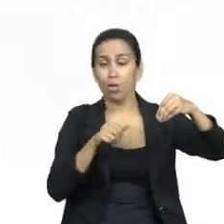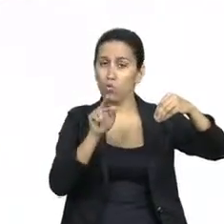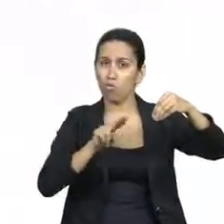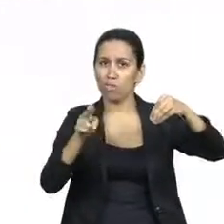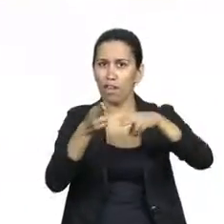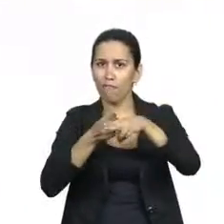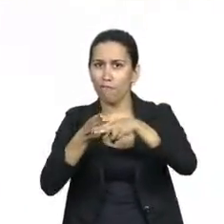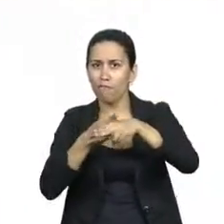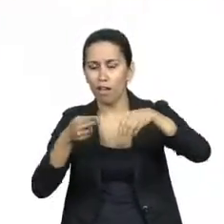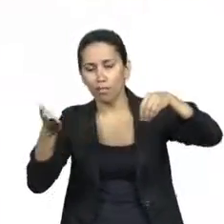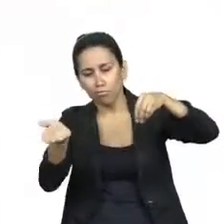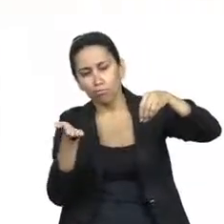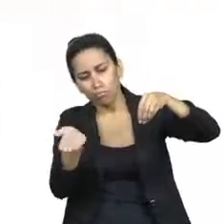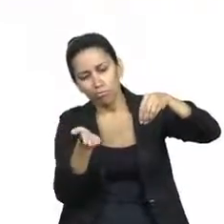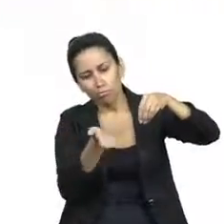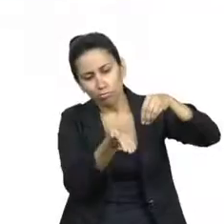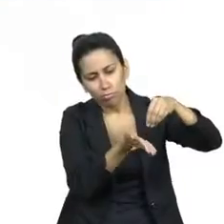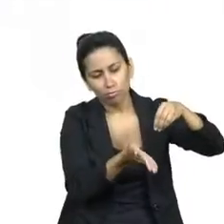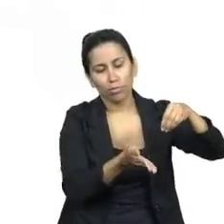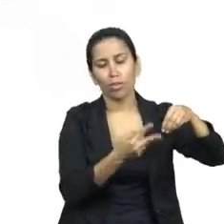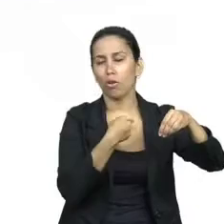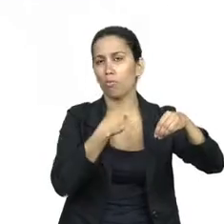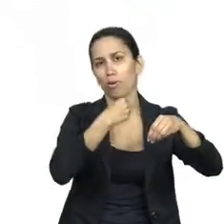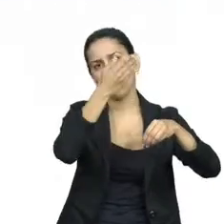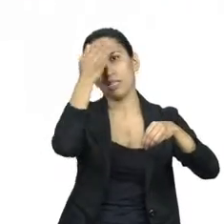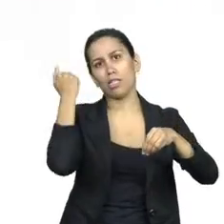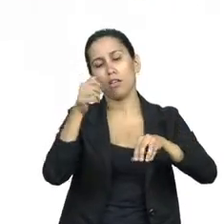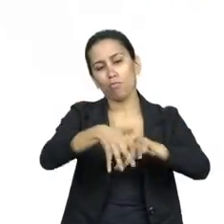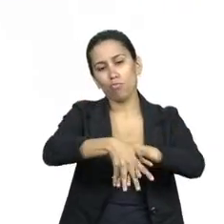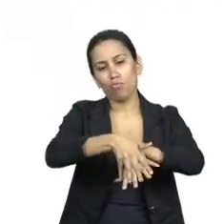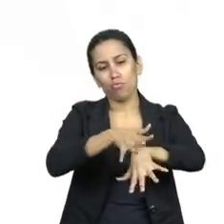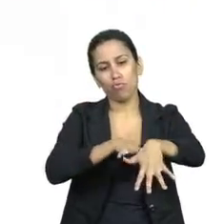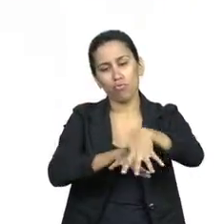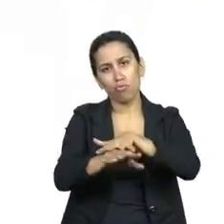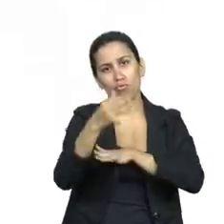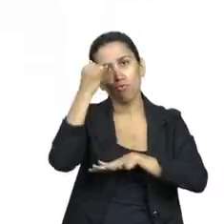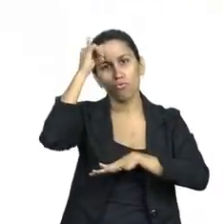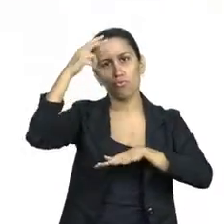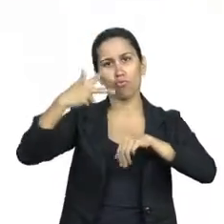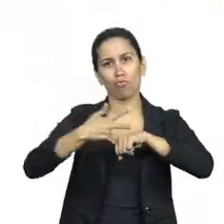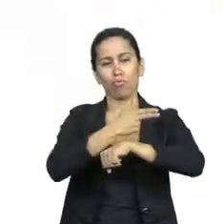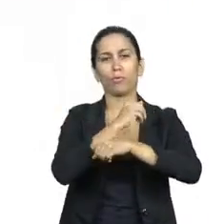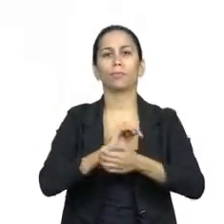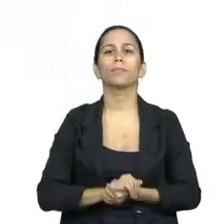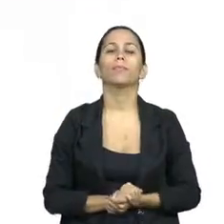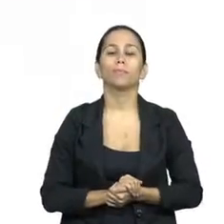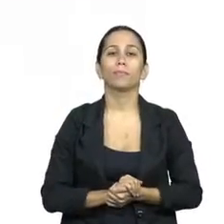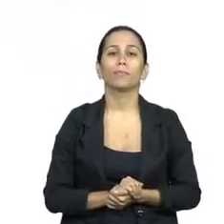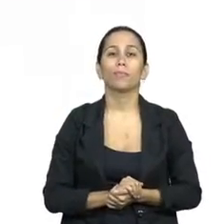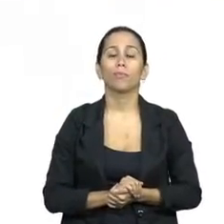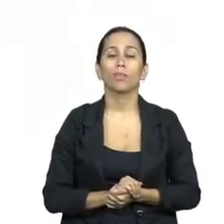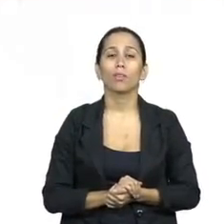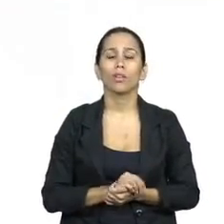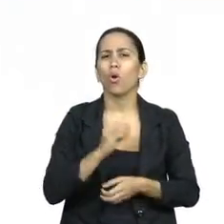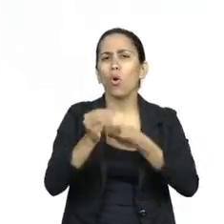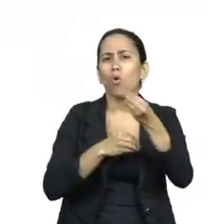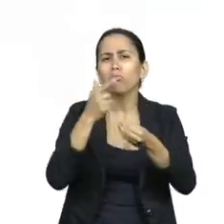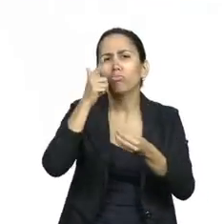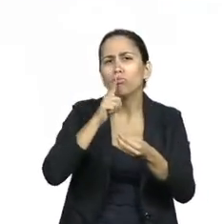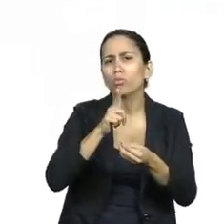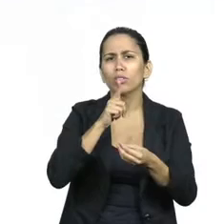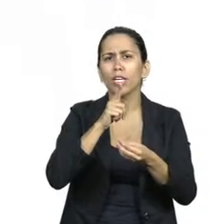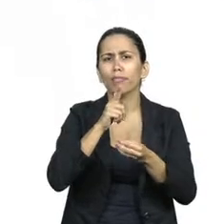de utilizar as luvas anticorte. Para operar o equipamento de injeção de salmoura, é preciso ser habilitado e